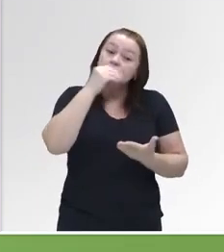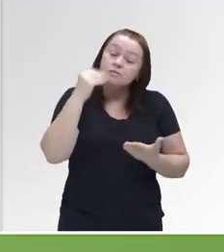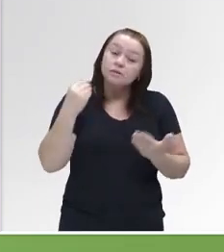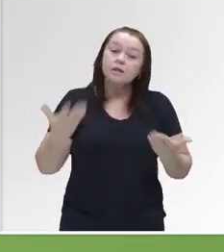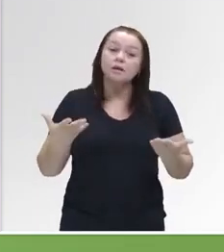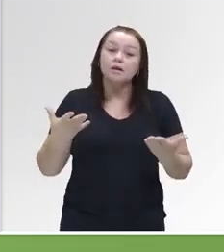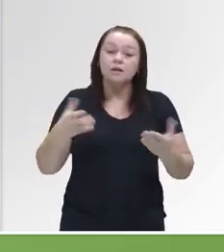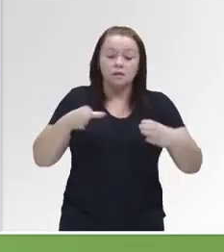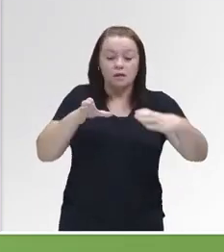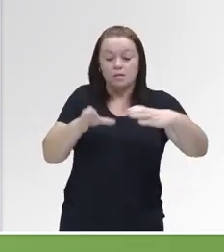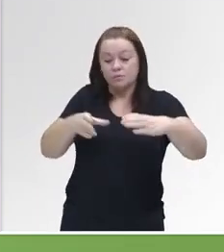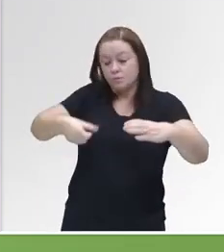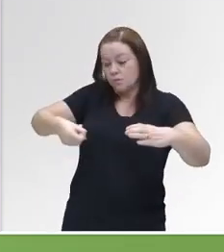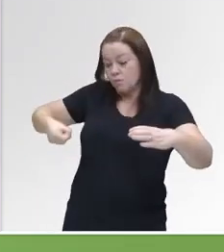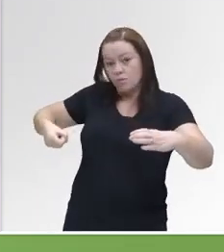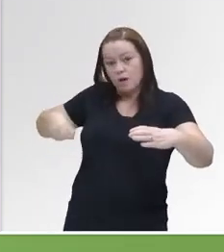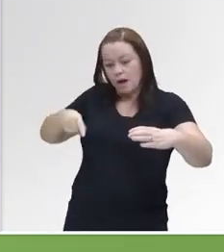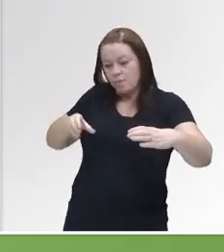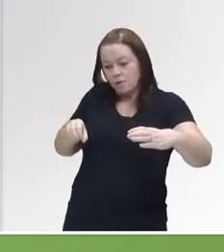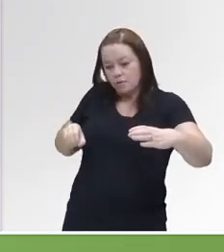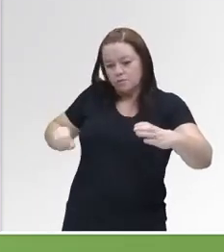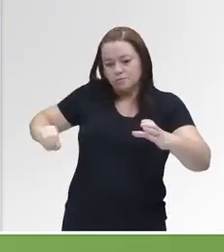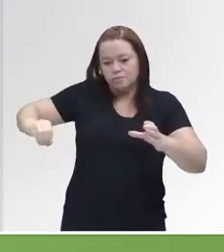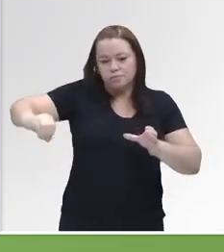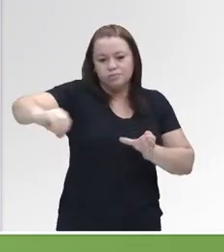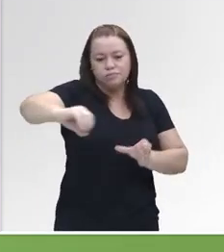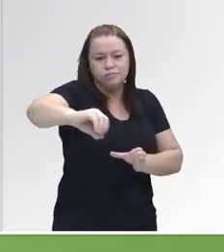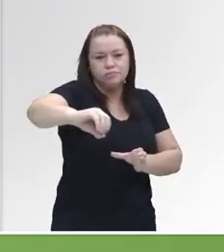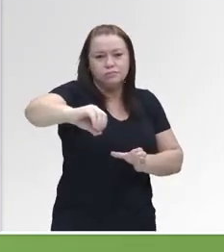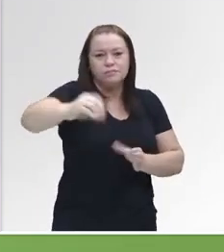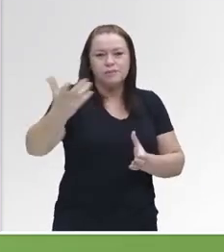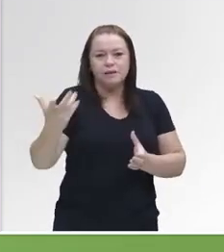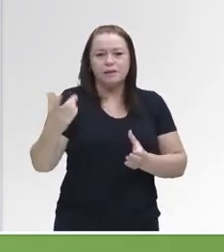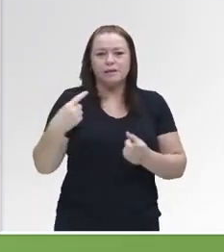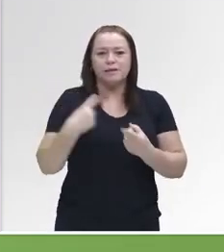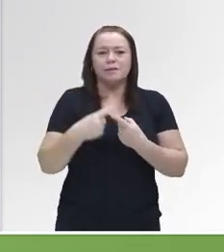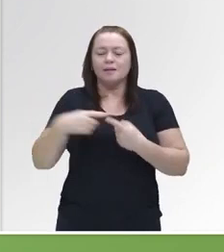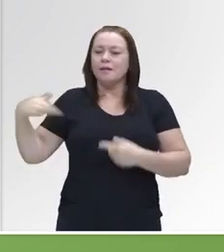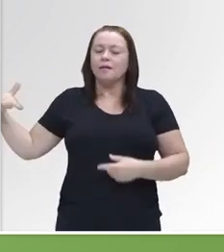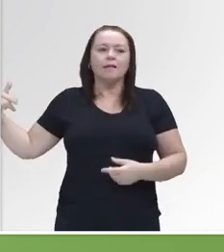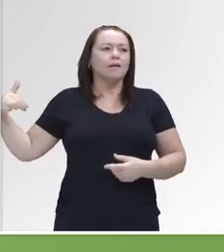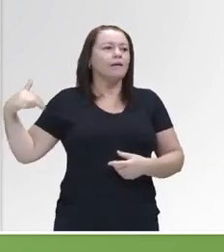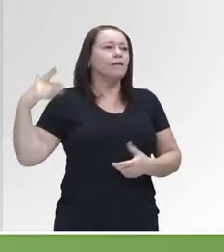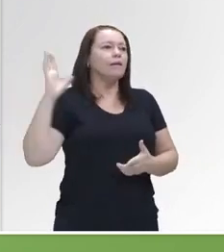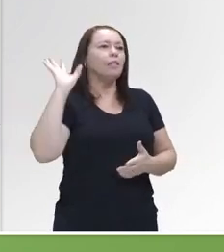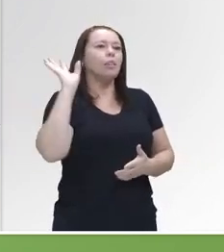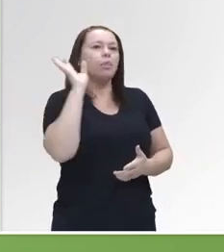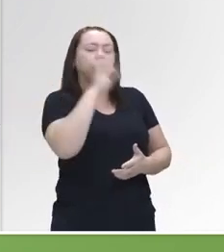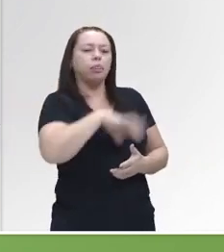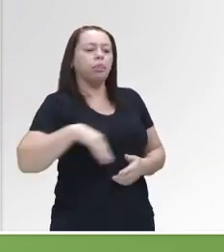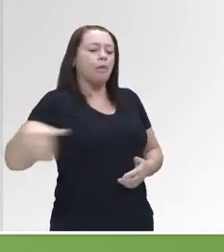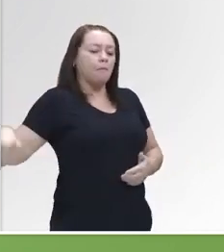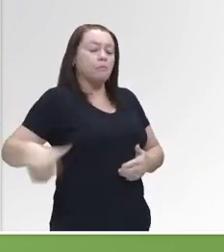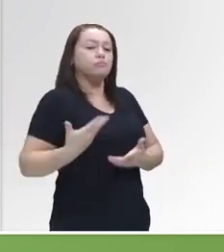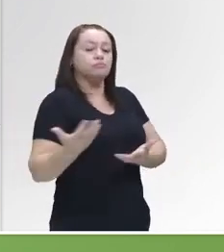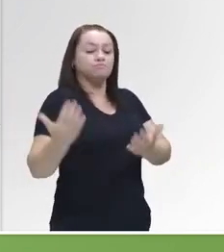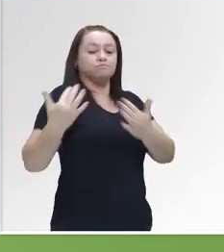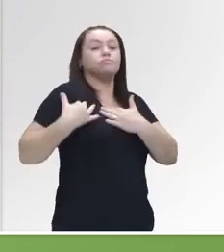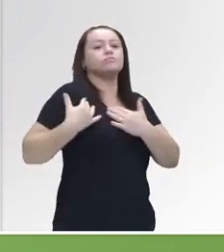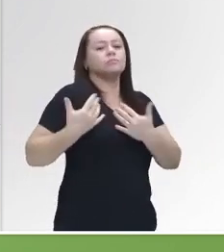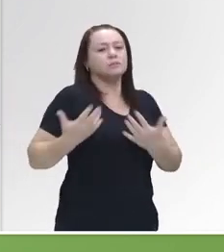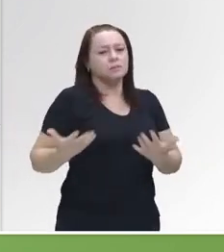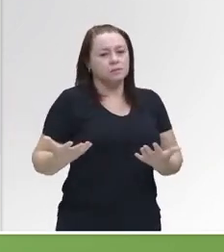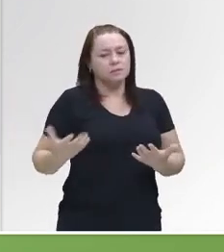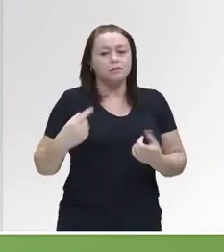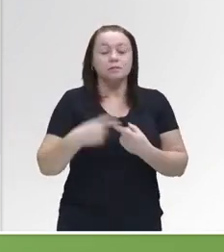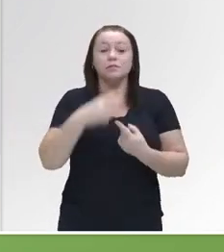das panelas voltados para dentro do fogão, não exposta, porque a criança, ela é curiosa, ela vai lá e vai